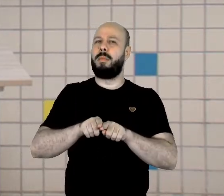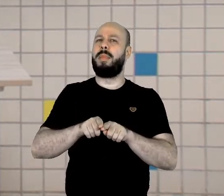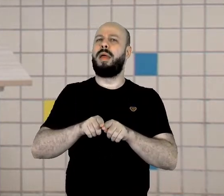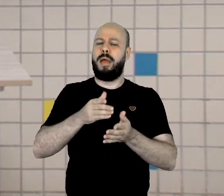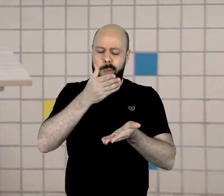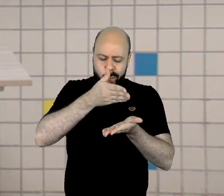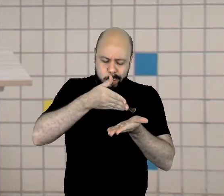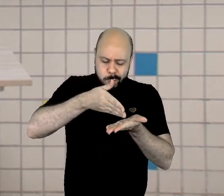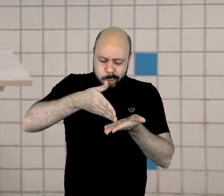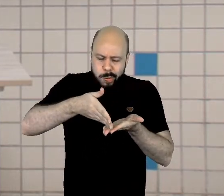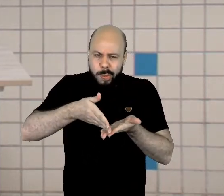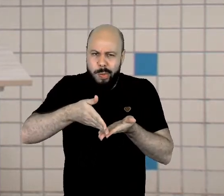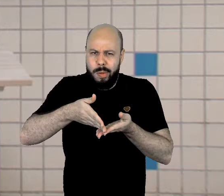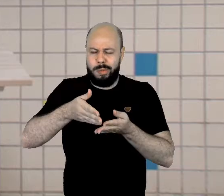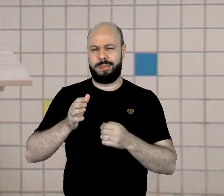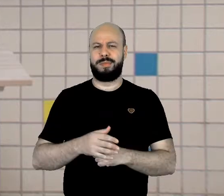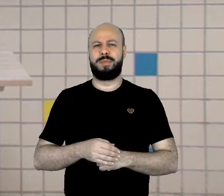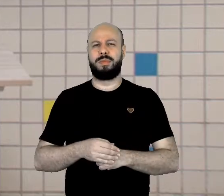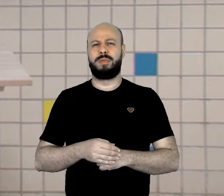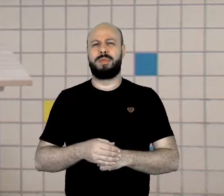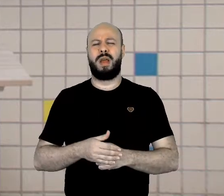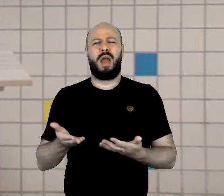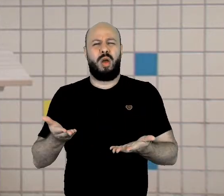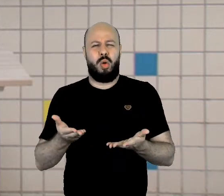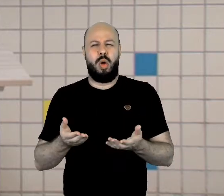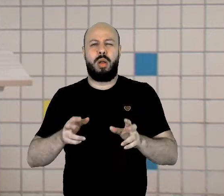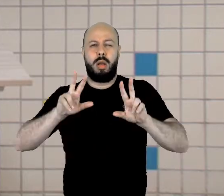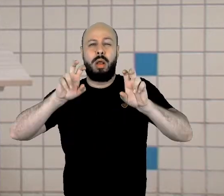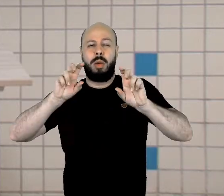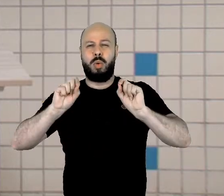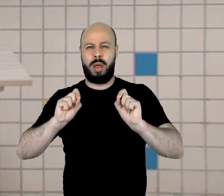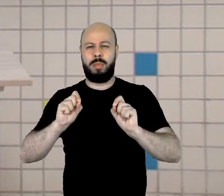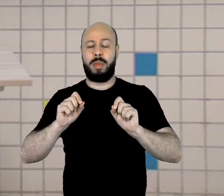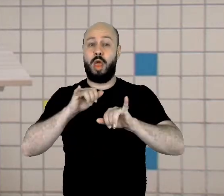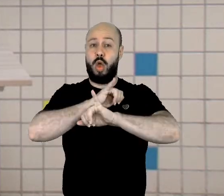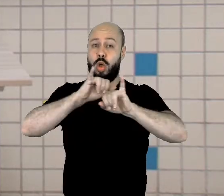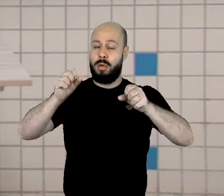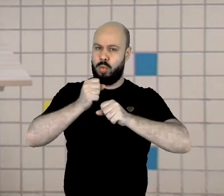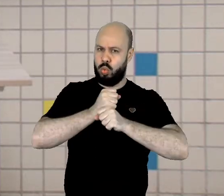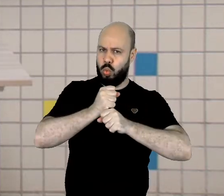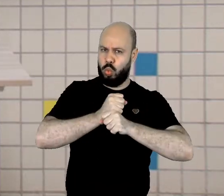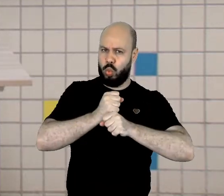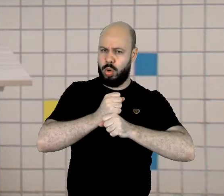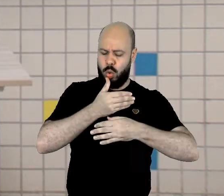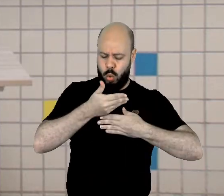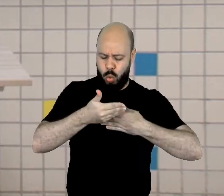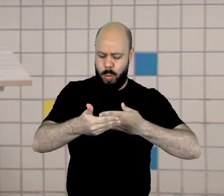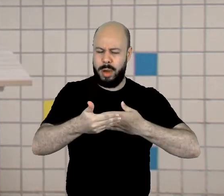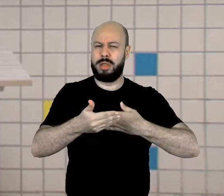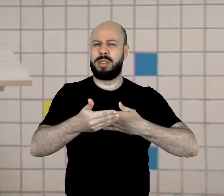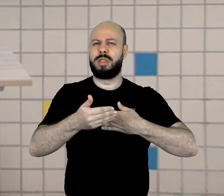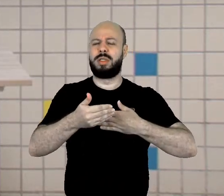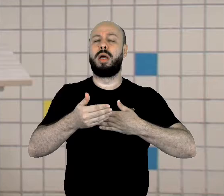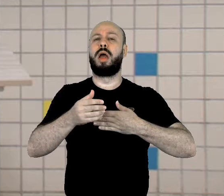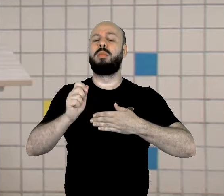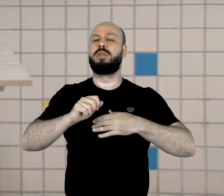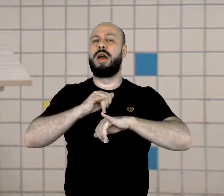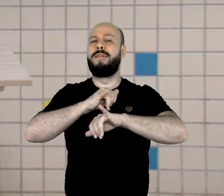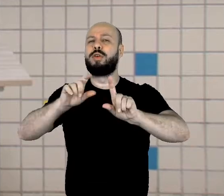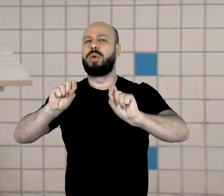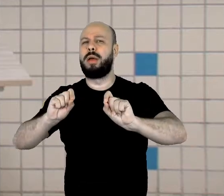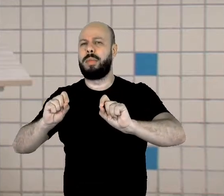ser o seguinte: houve um noticiário que passou no início do ano, onde os moradores